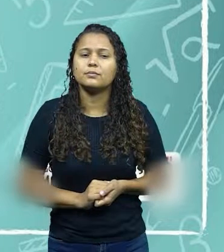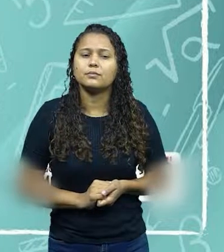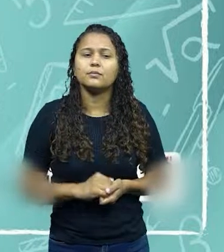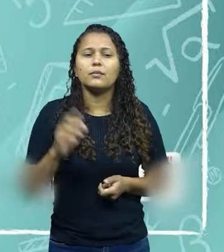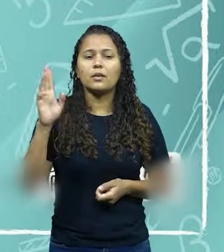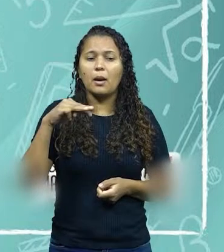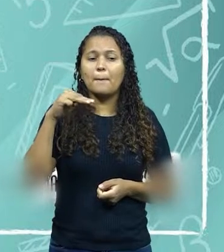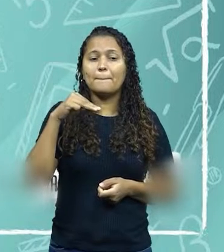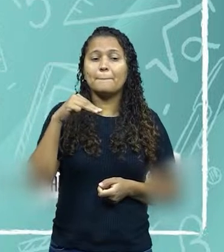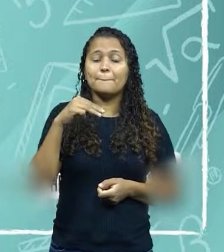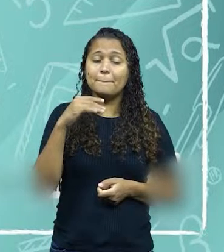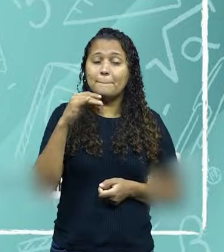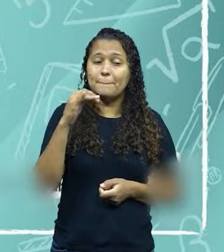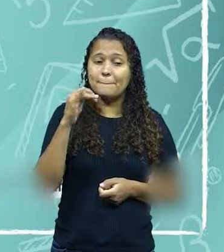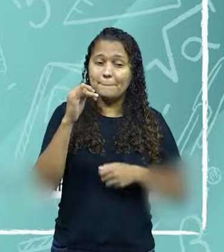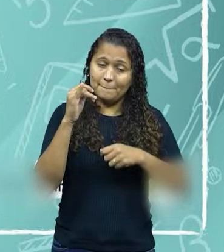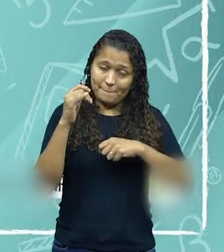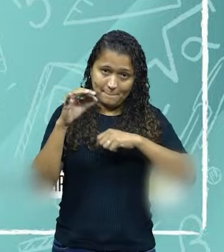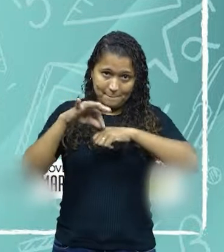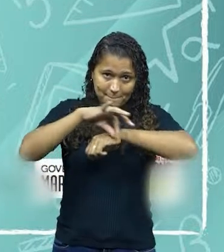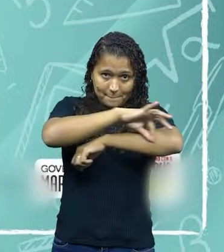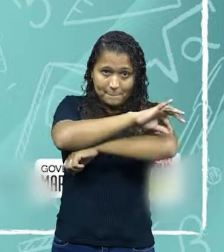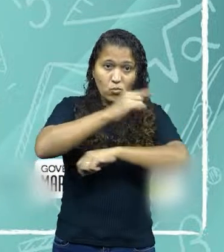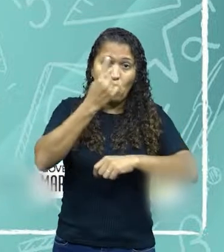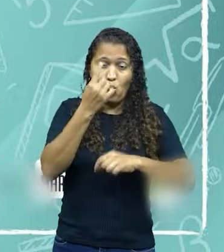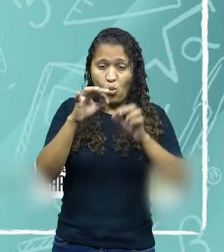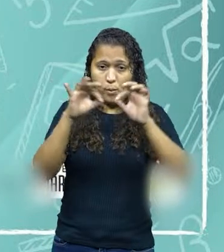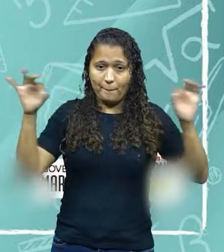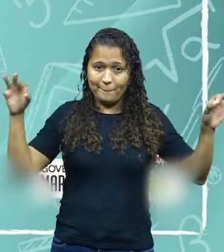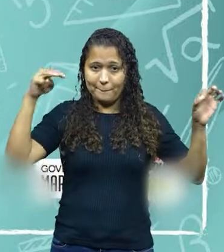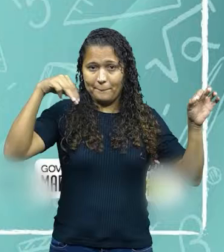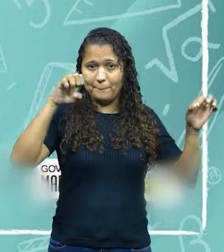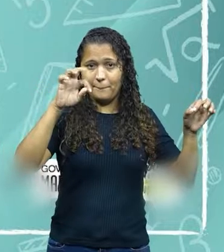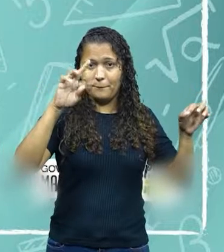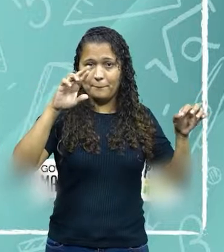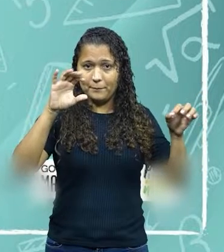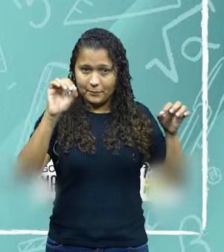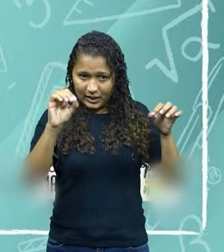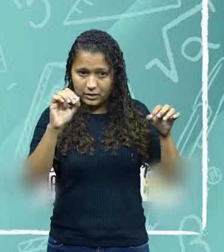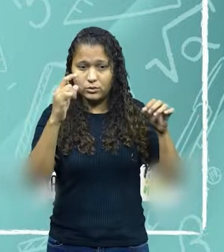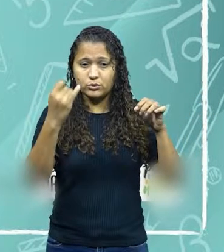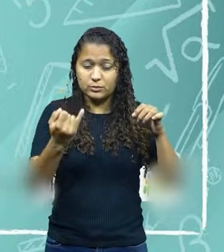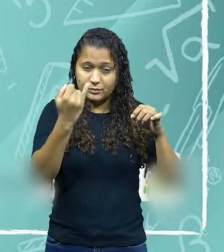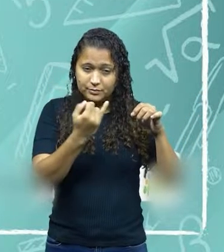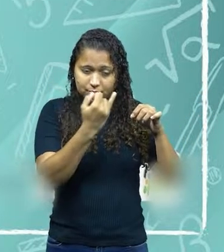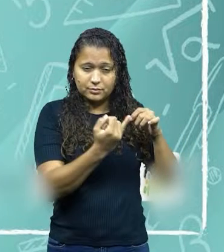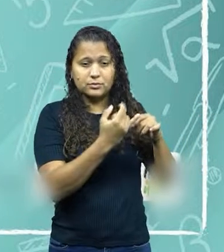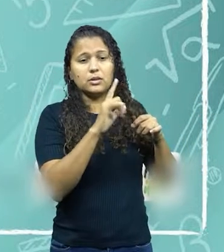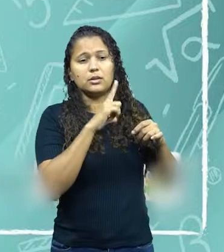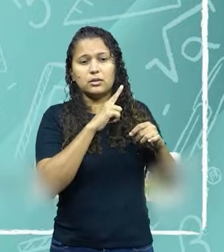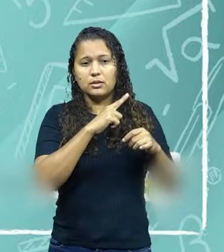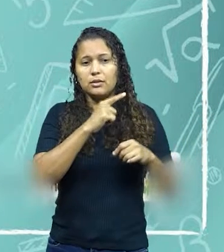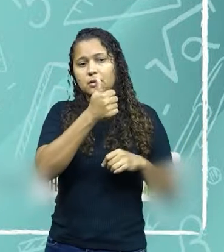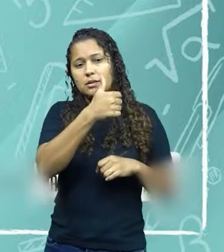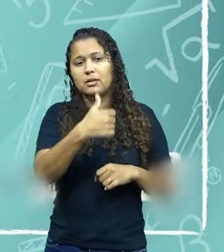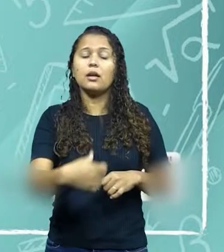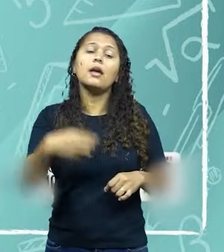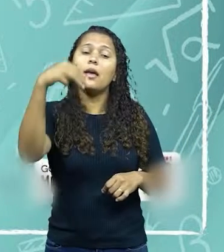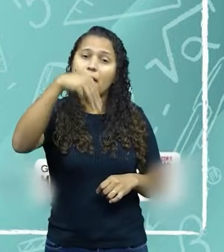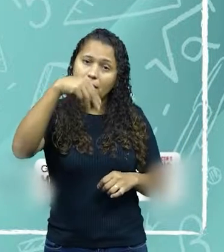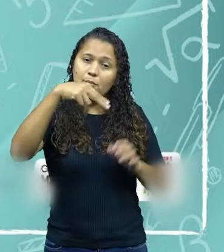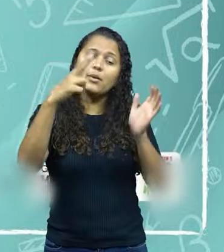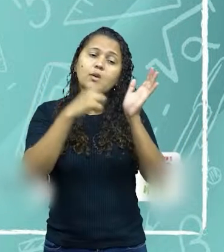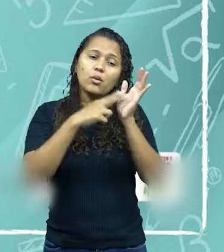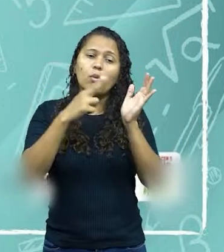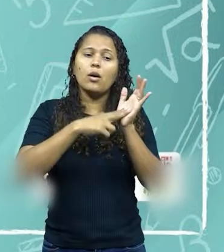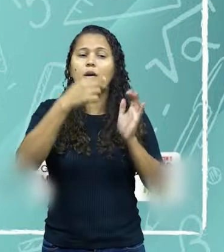a milésima parte de 1 metro. O milímetro, por exemplo, ele é representado por m, que é igual a 10 à terceira. Então,